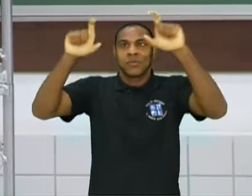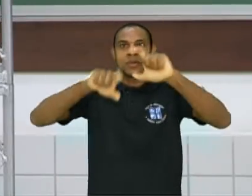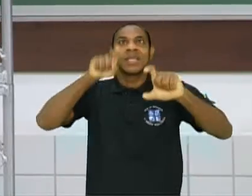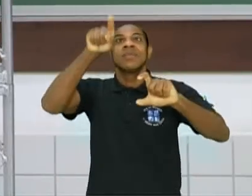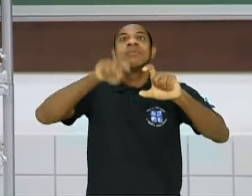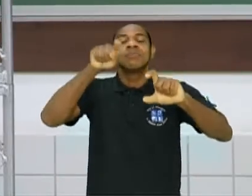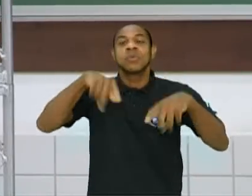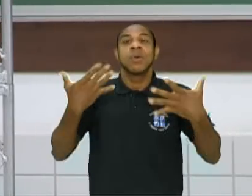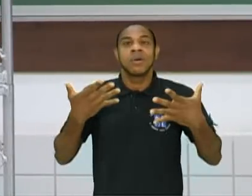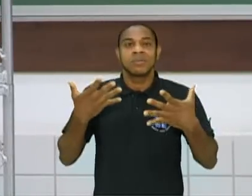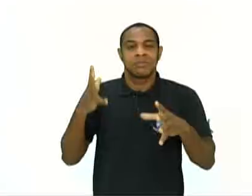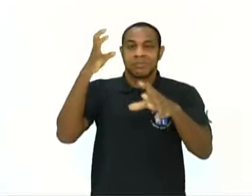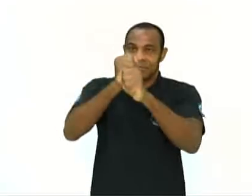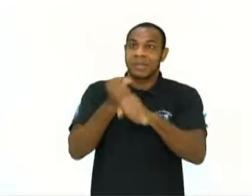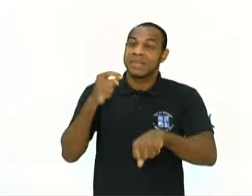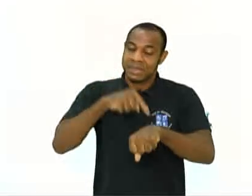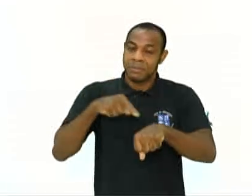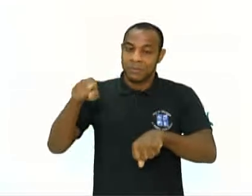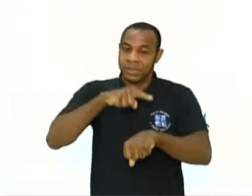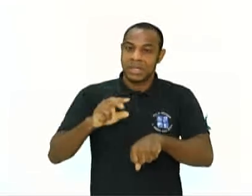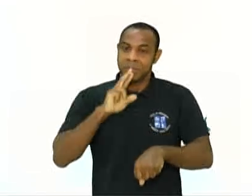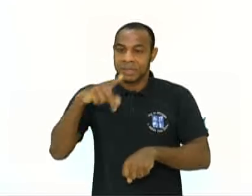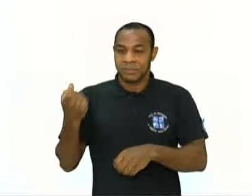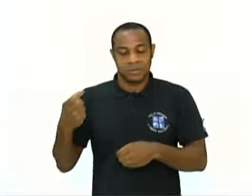ok? Vou dar um tempinho aí para vocês.